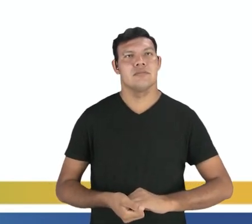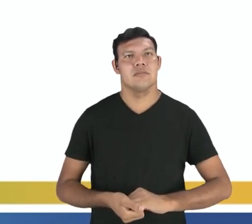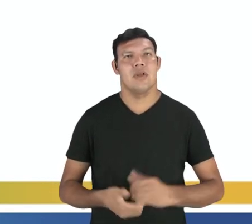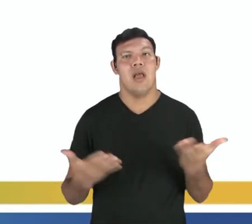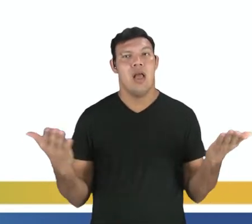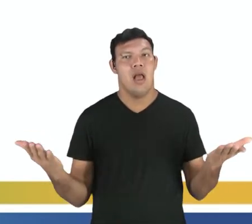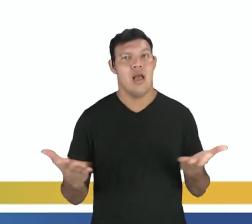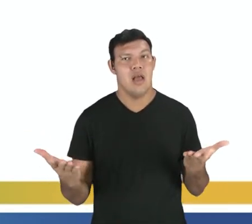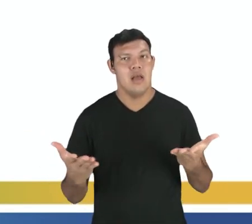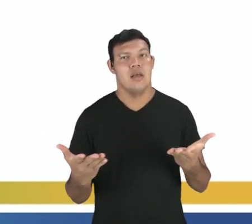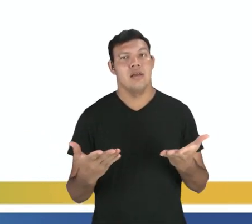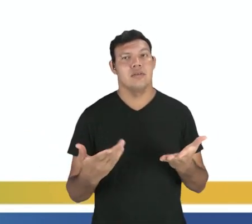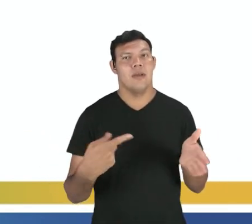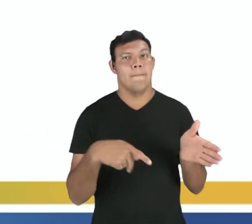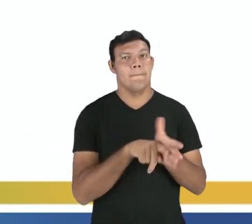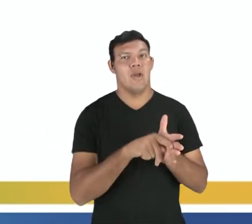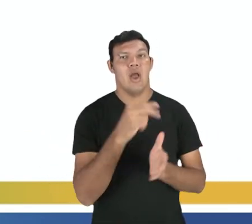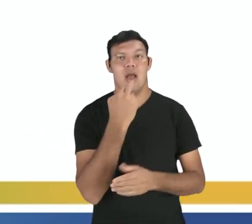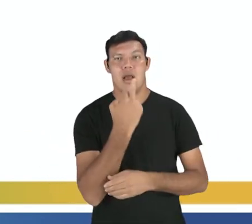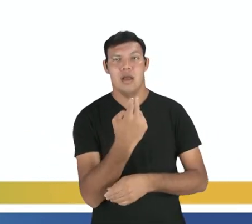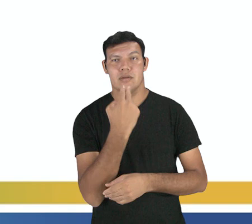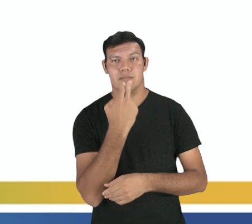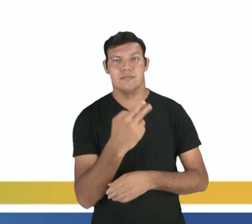Agora um trocadilho em língua inglesa.